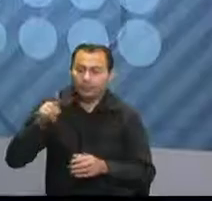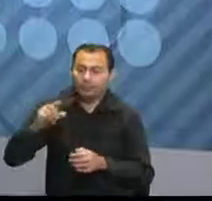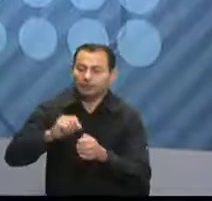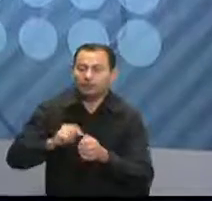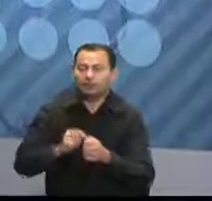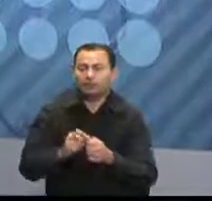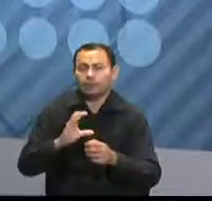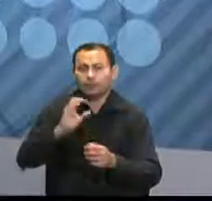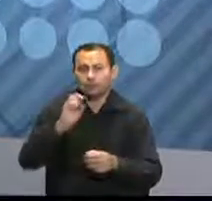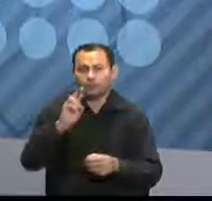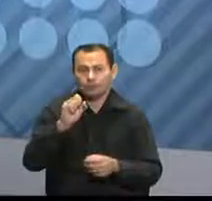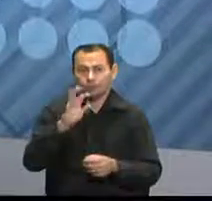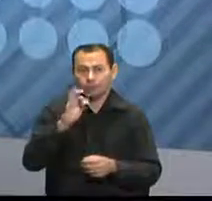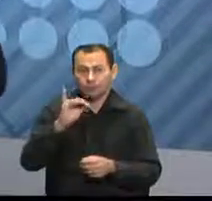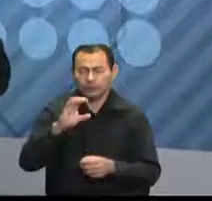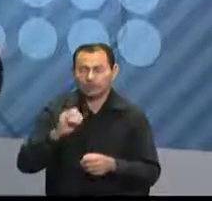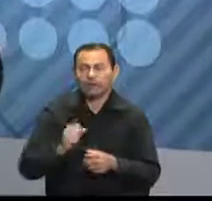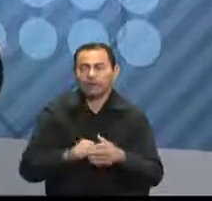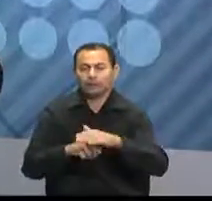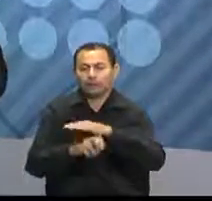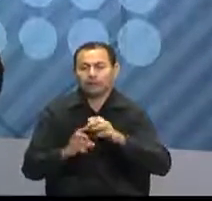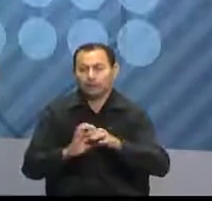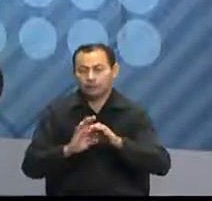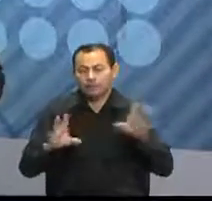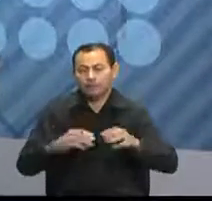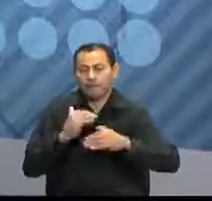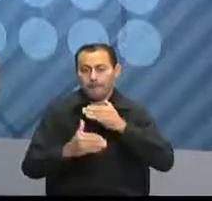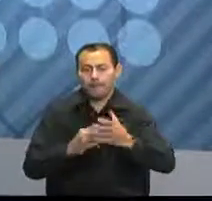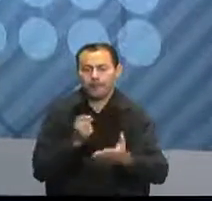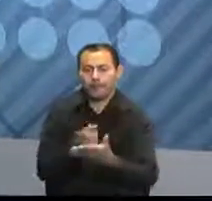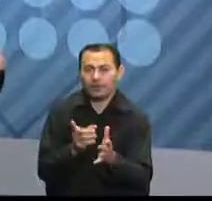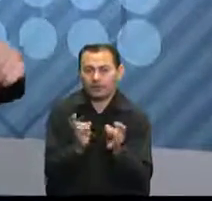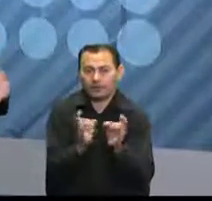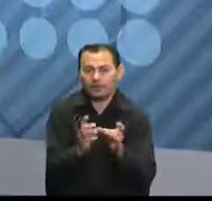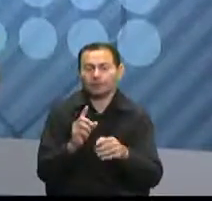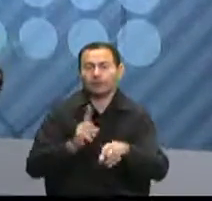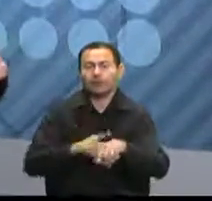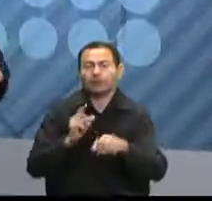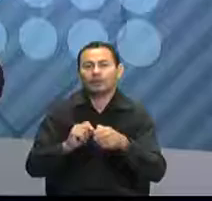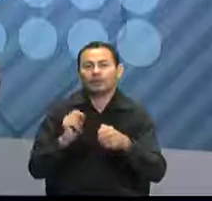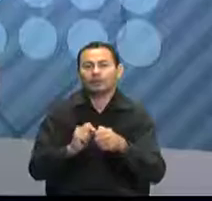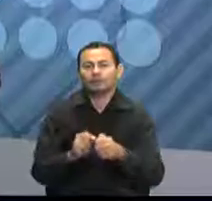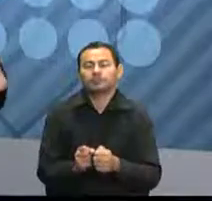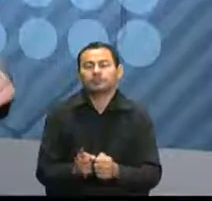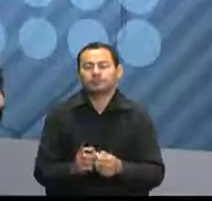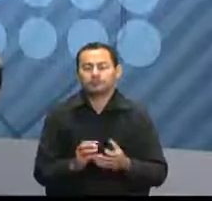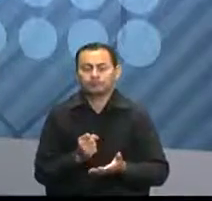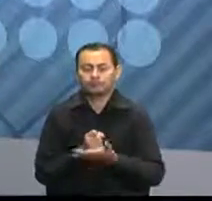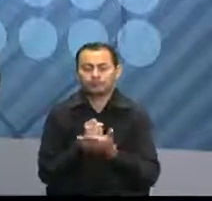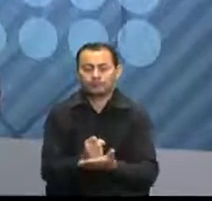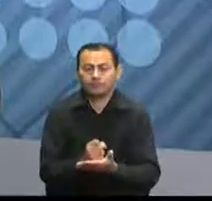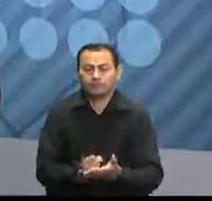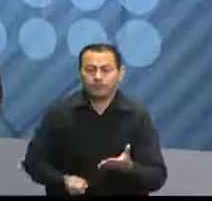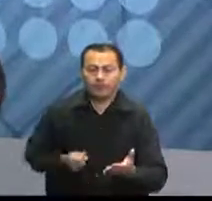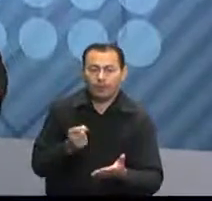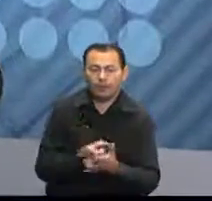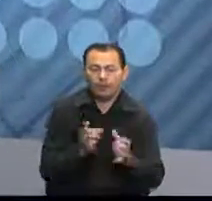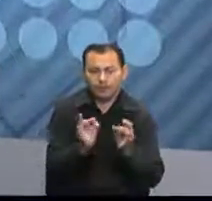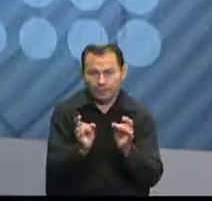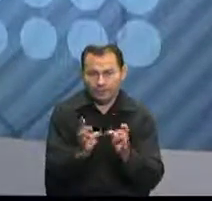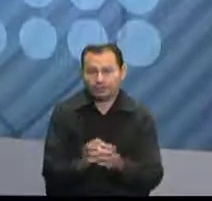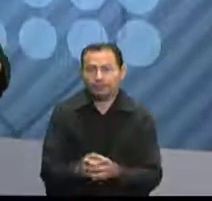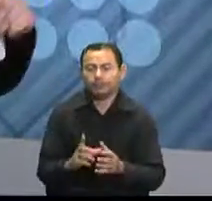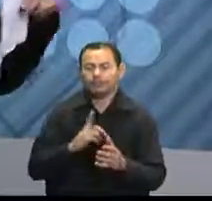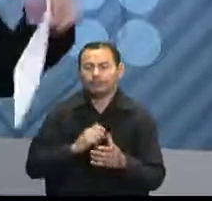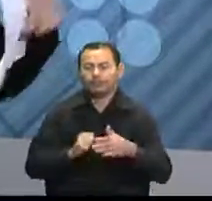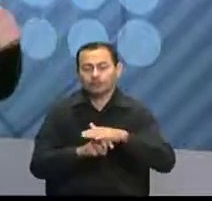a sua custódia daquela ação e ela vai liberar seu processo de compra revelou que vai fazer essa intermediação de compra e venda ela